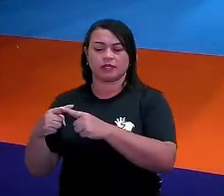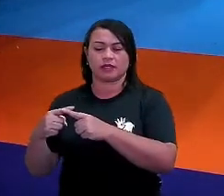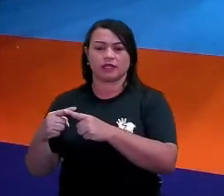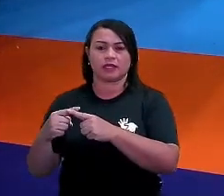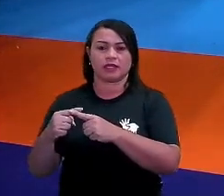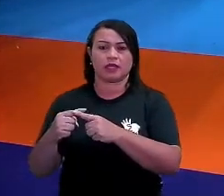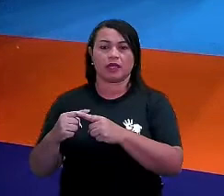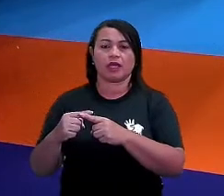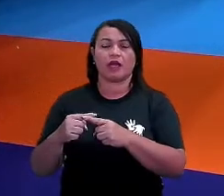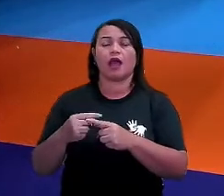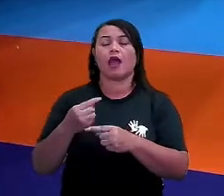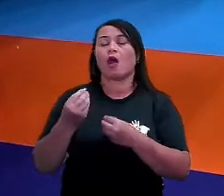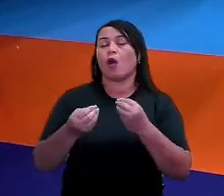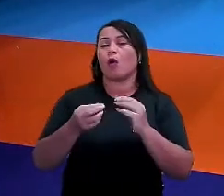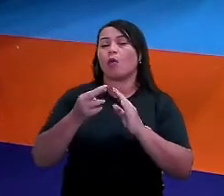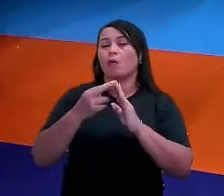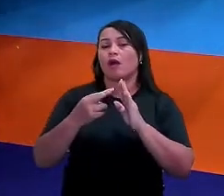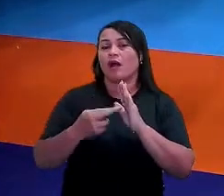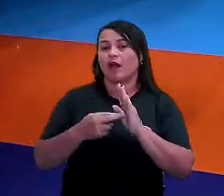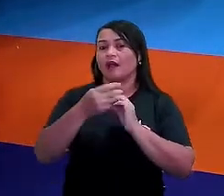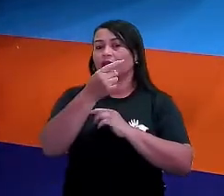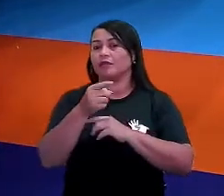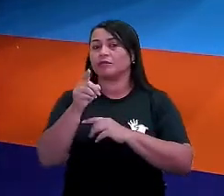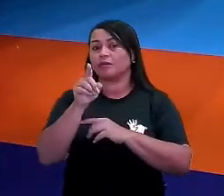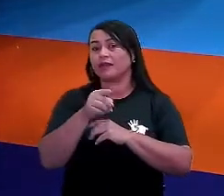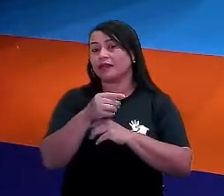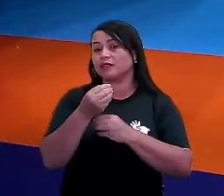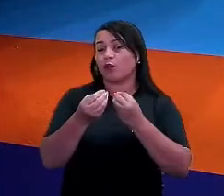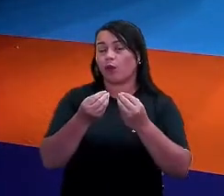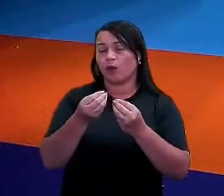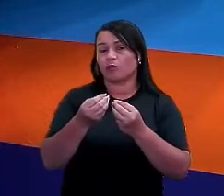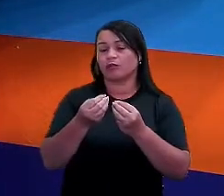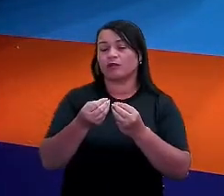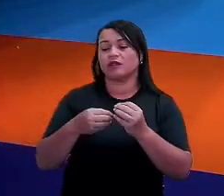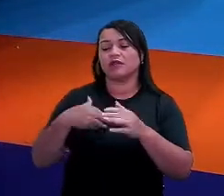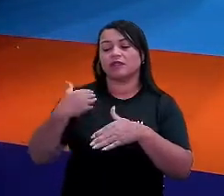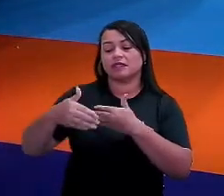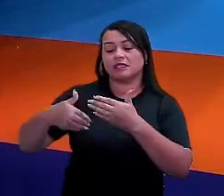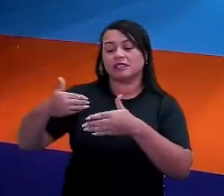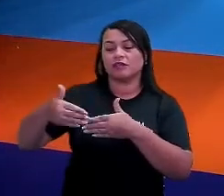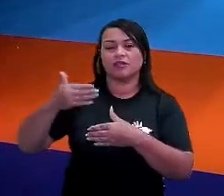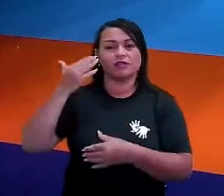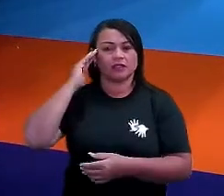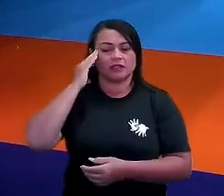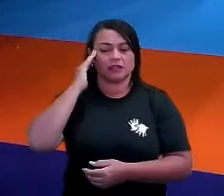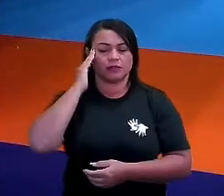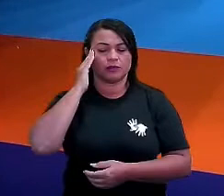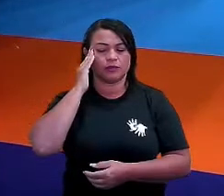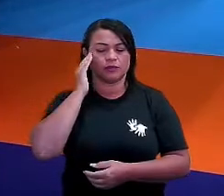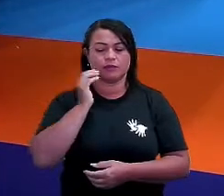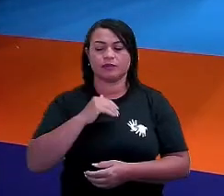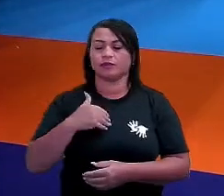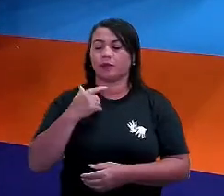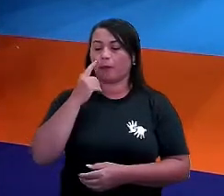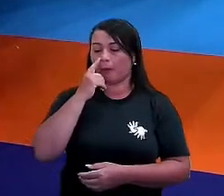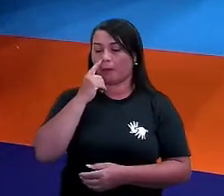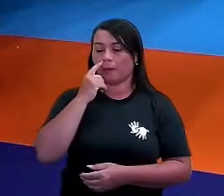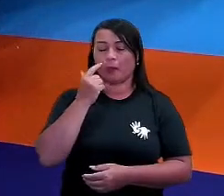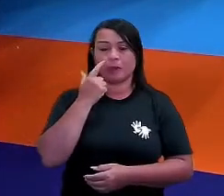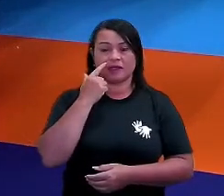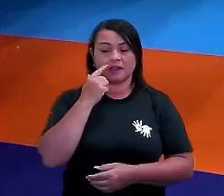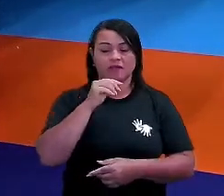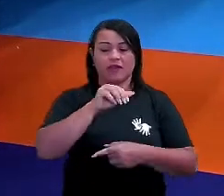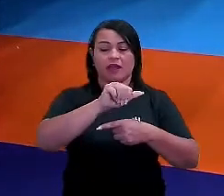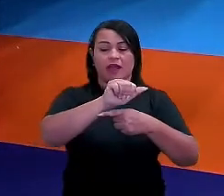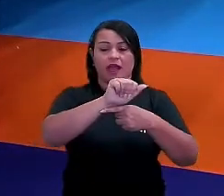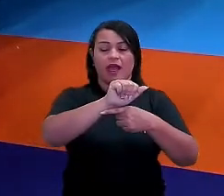a regra de multiplicação de frações e desenvolvo aqui nesse processo. Então, eu vou ficar